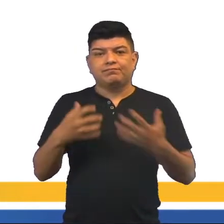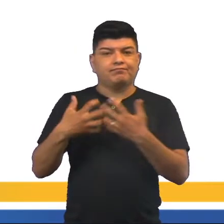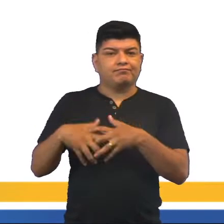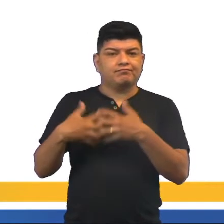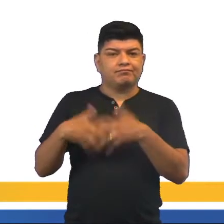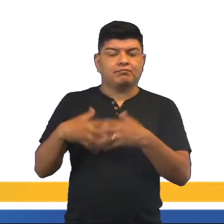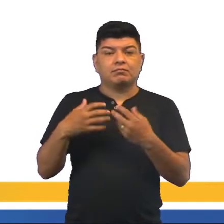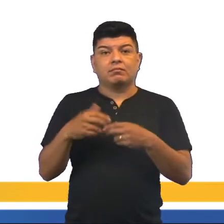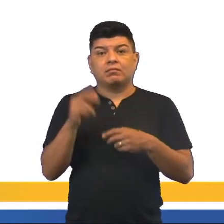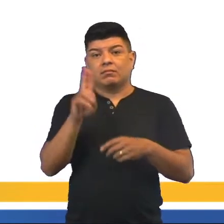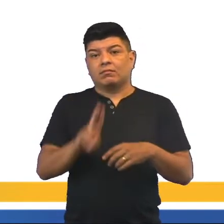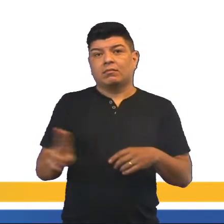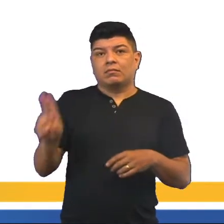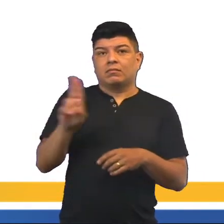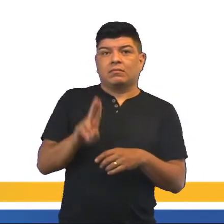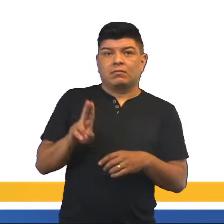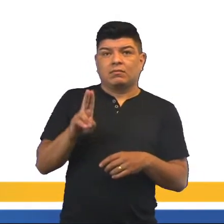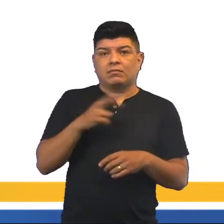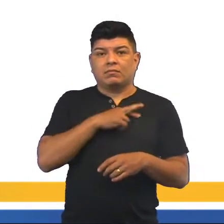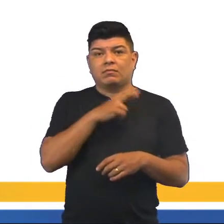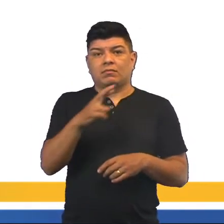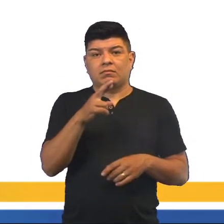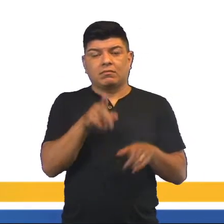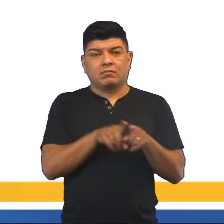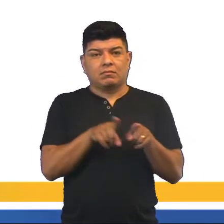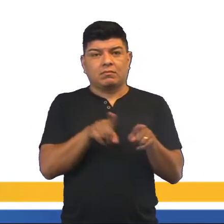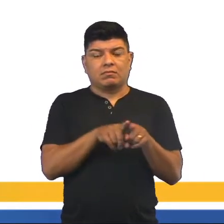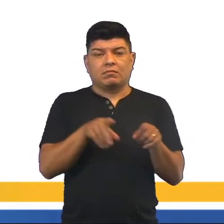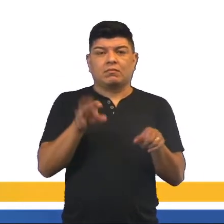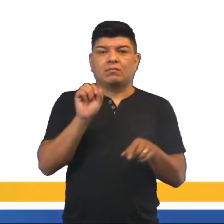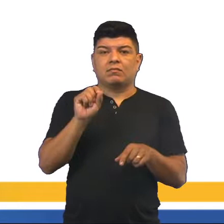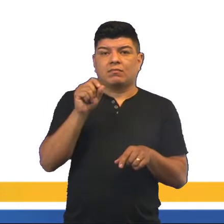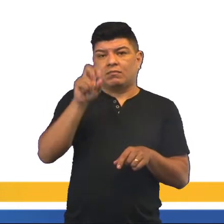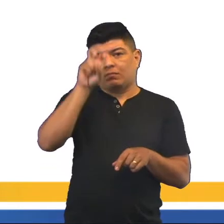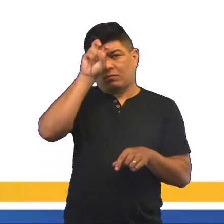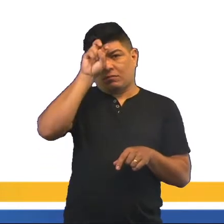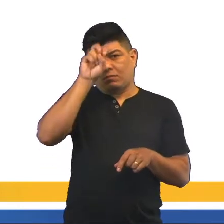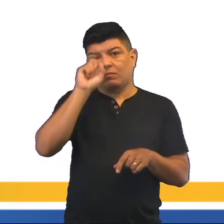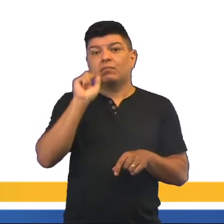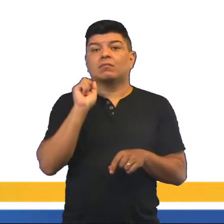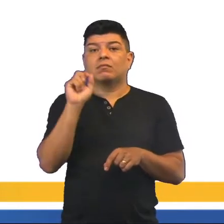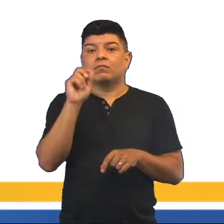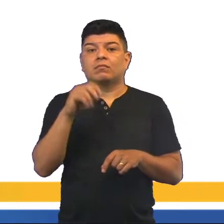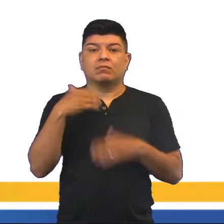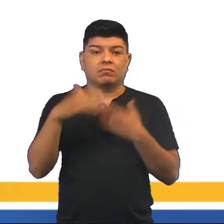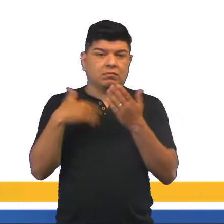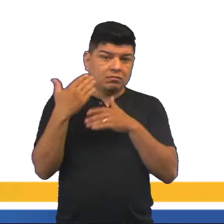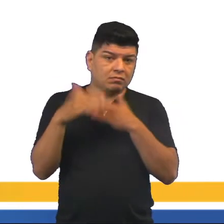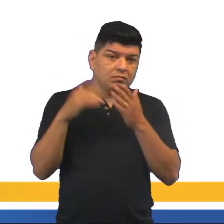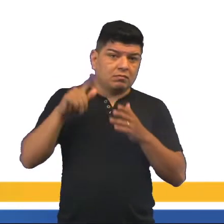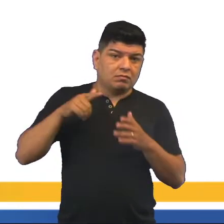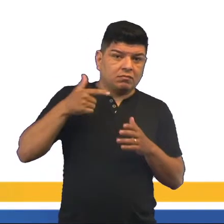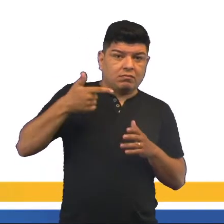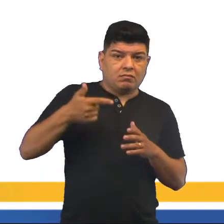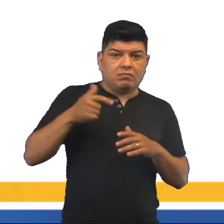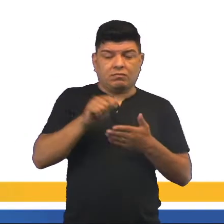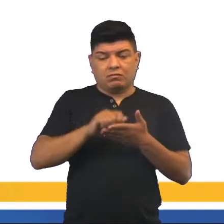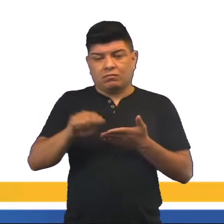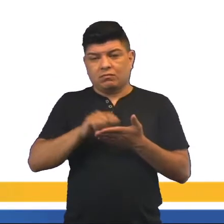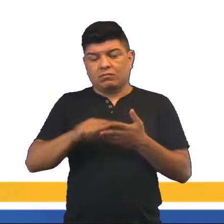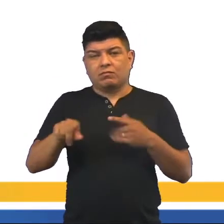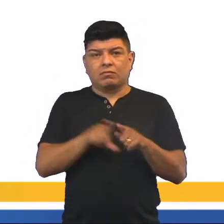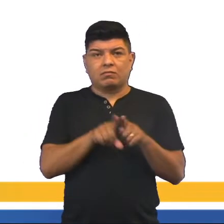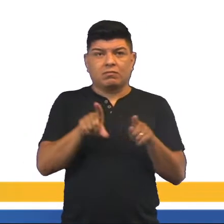complexa e era utilizada em representações religiosas. Além dessa, os egípcios desenvolveram sucessivamente outras formas de